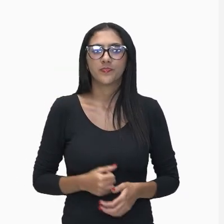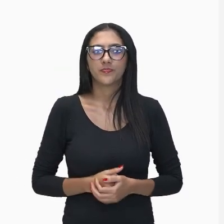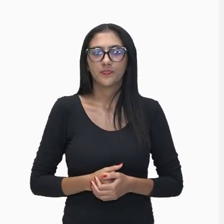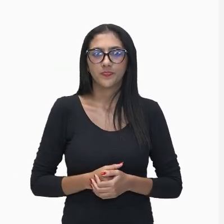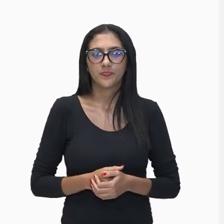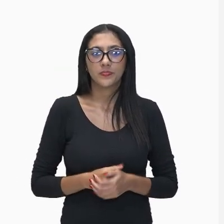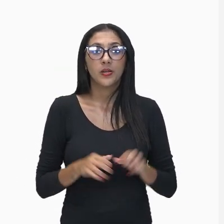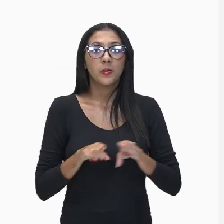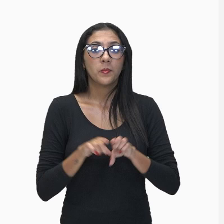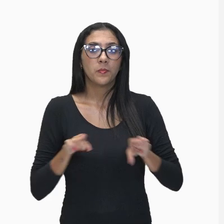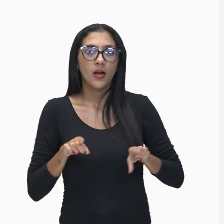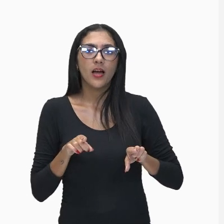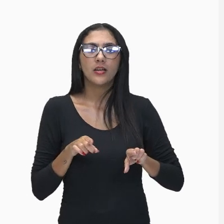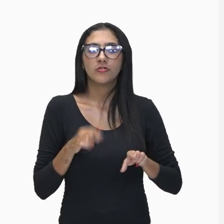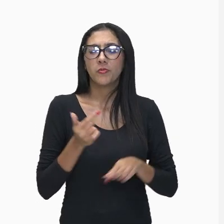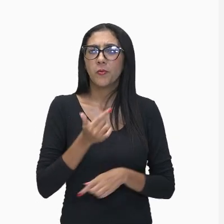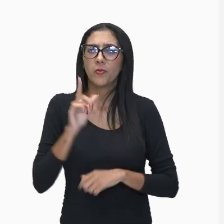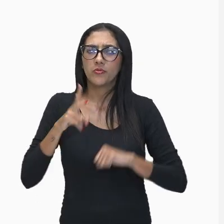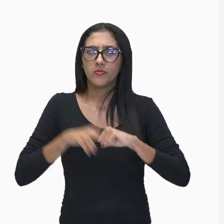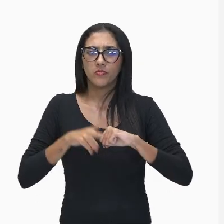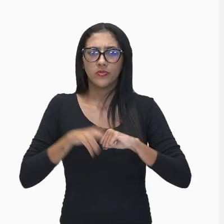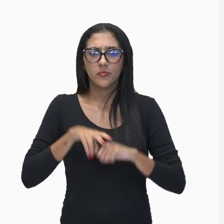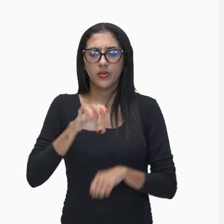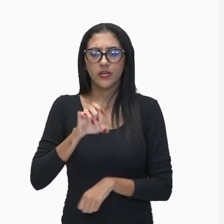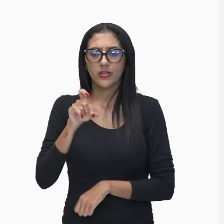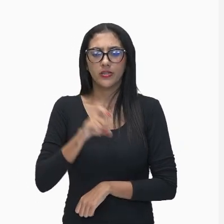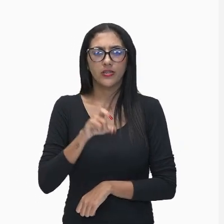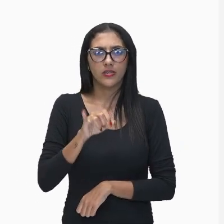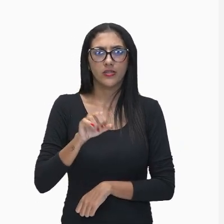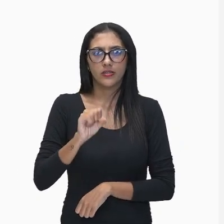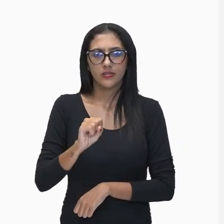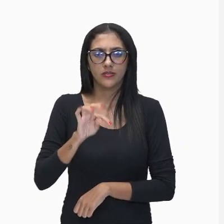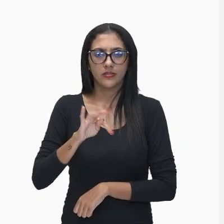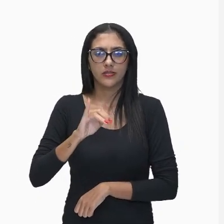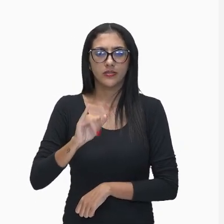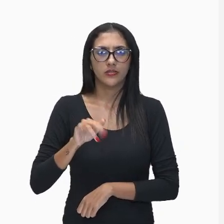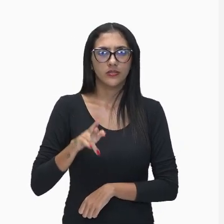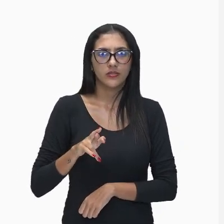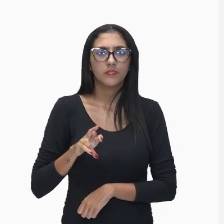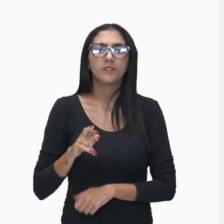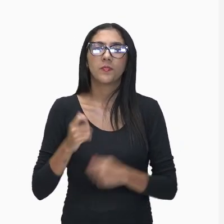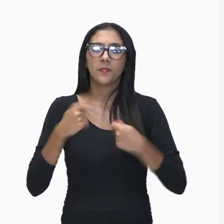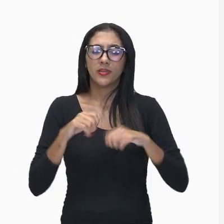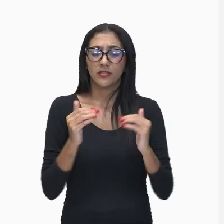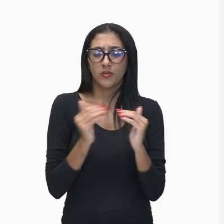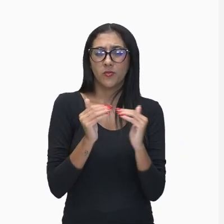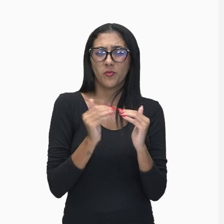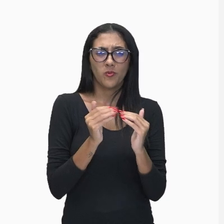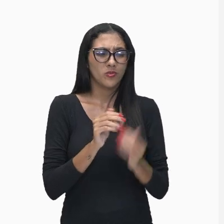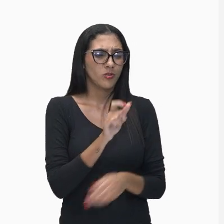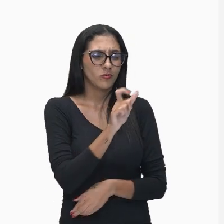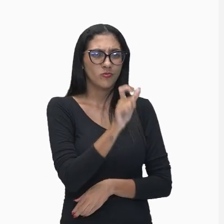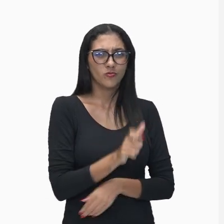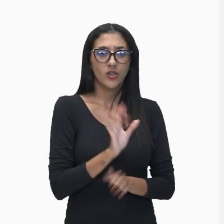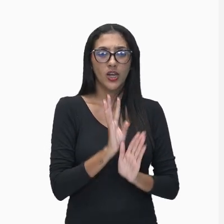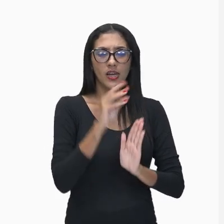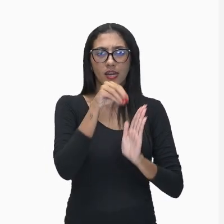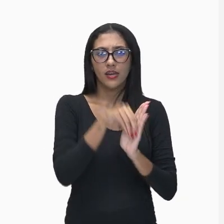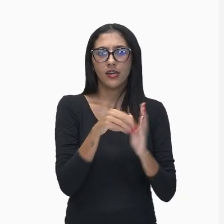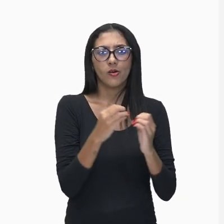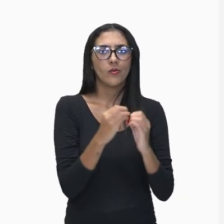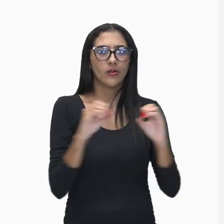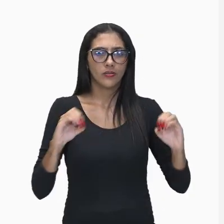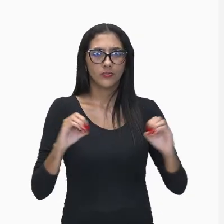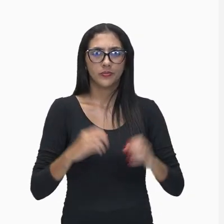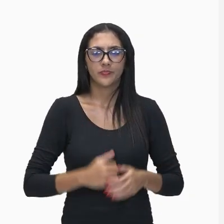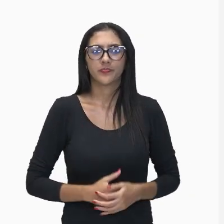verbo existir é um verbo pessoal e deve concordar com o sujeito da oração. Então, observem este